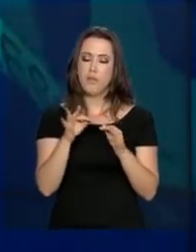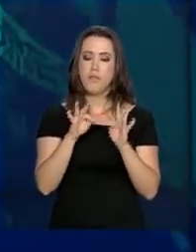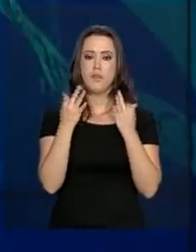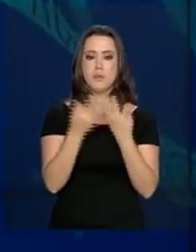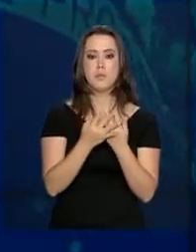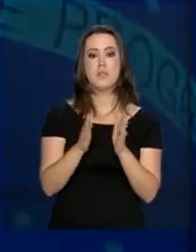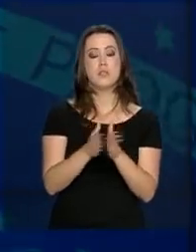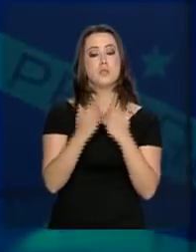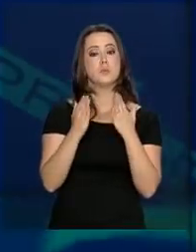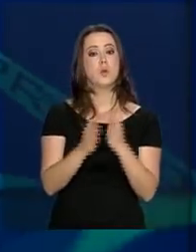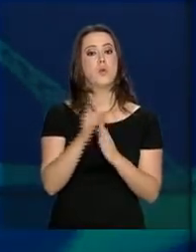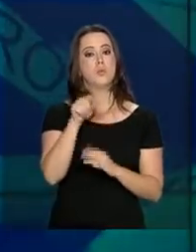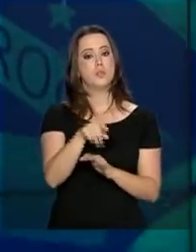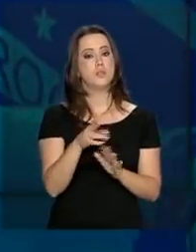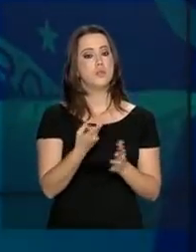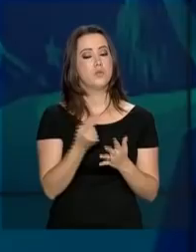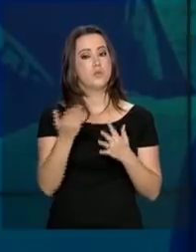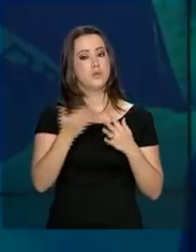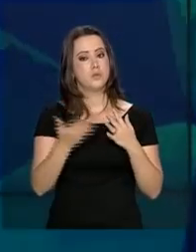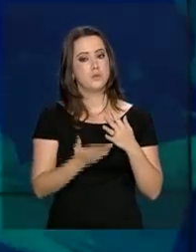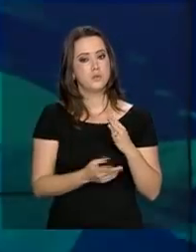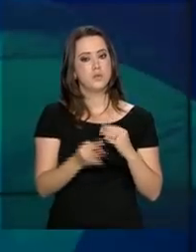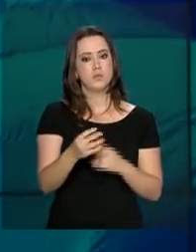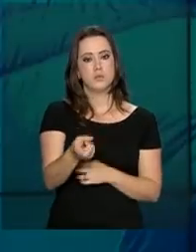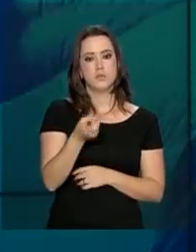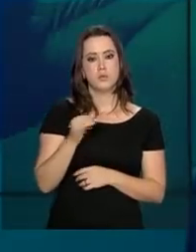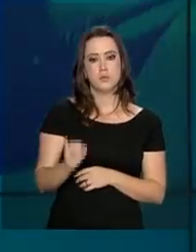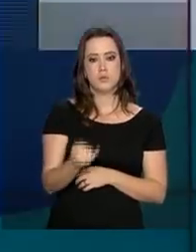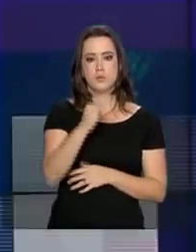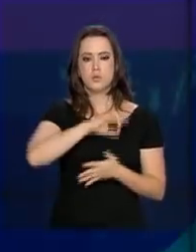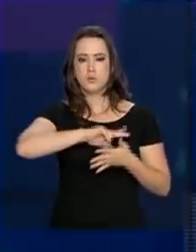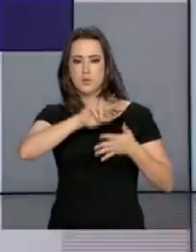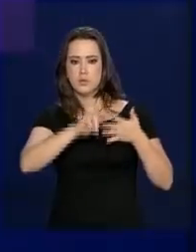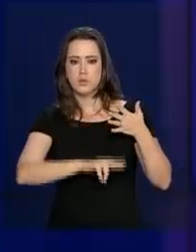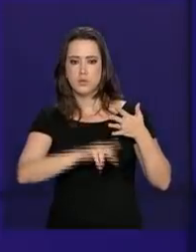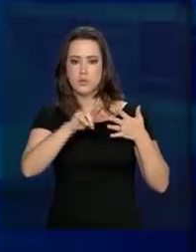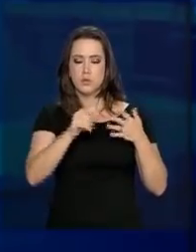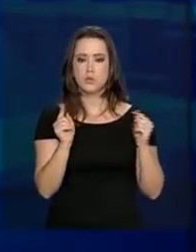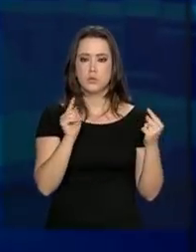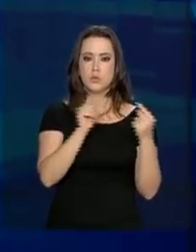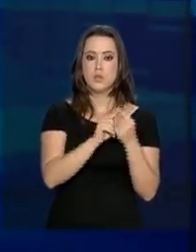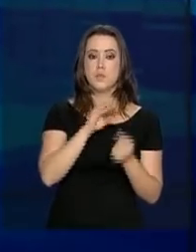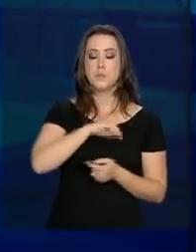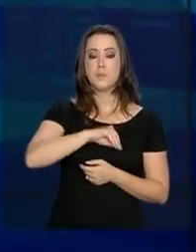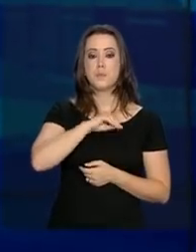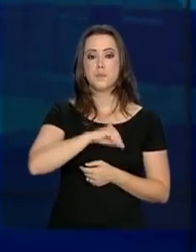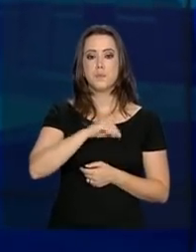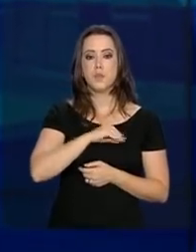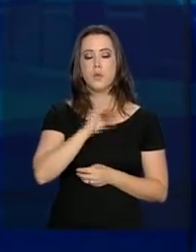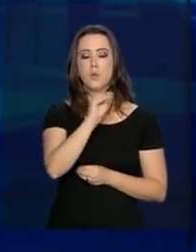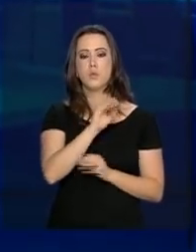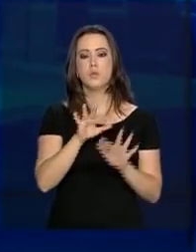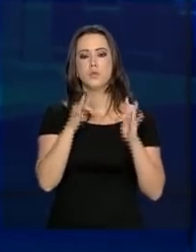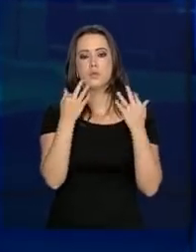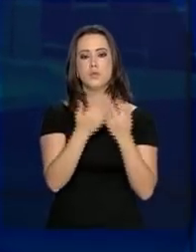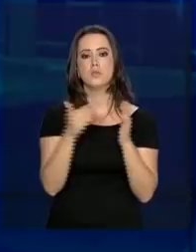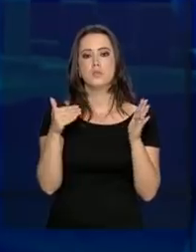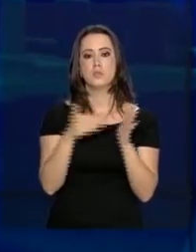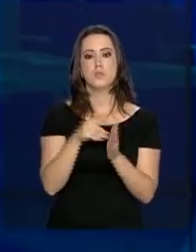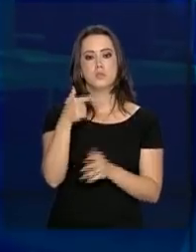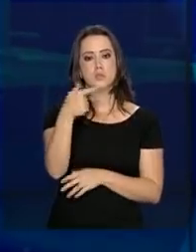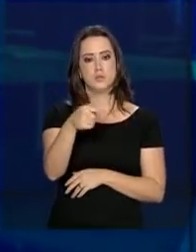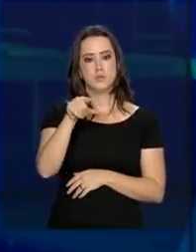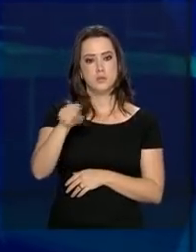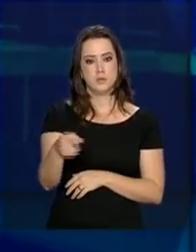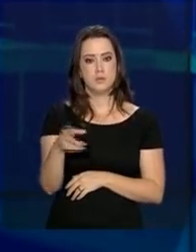famílias de baixa renda as faixas de financiamento e taxas de juros variam conforme a renda e atendem famílias que